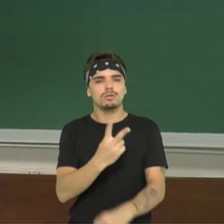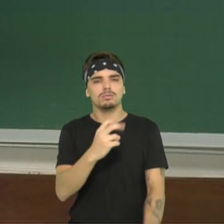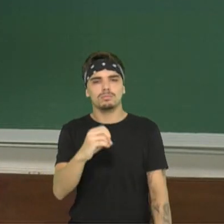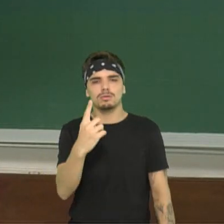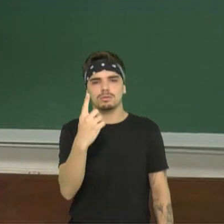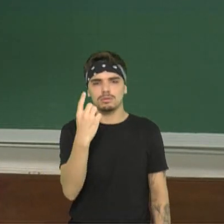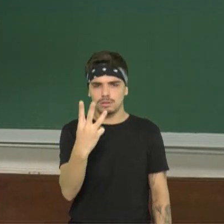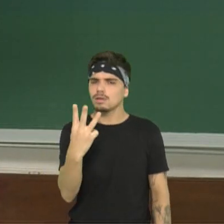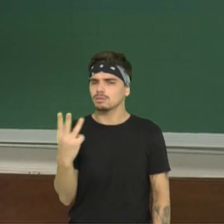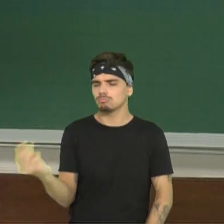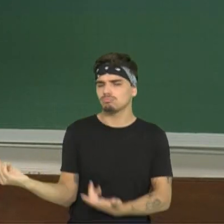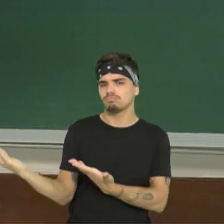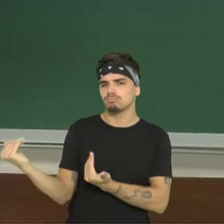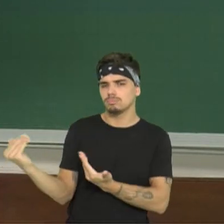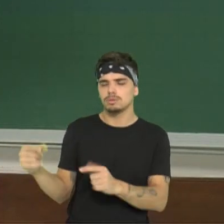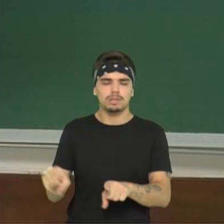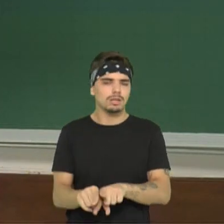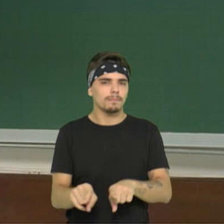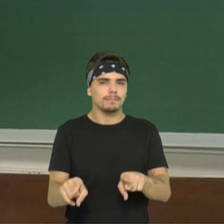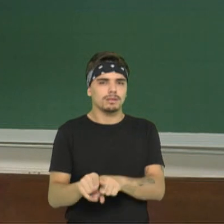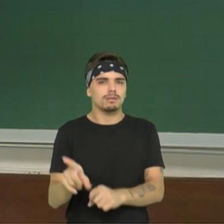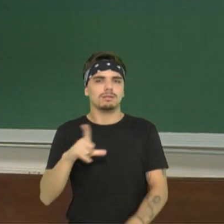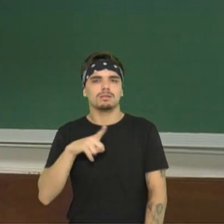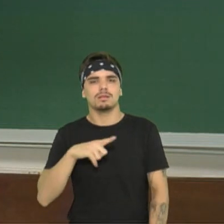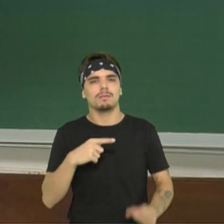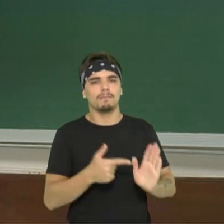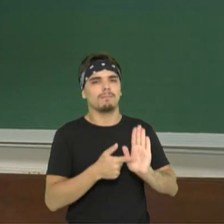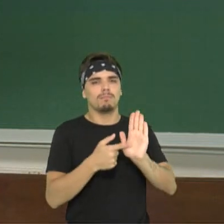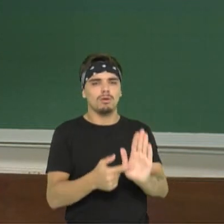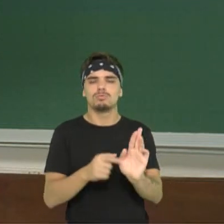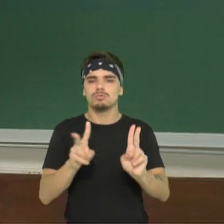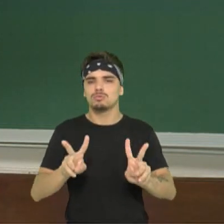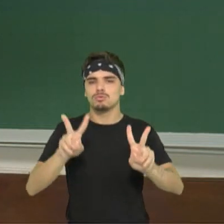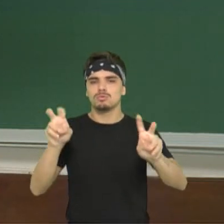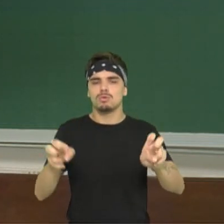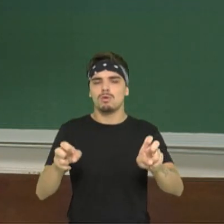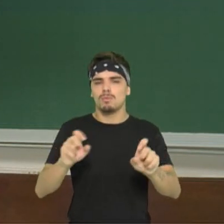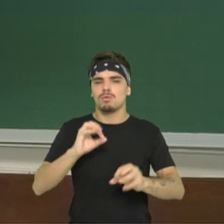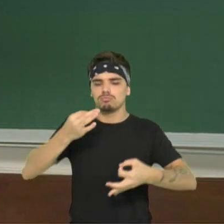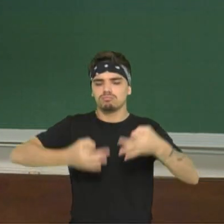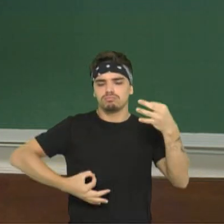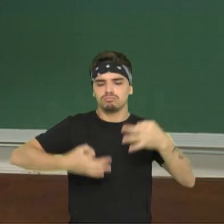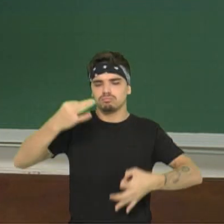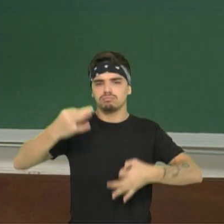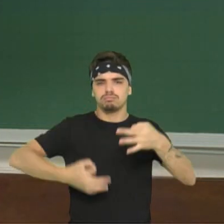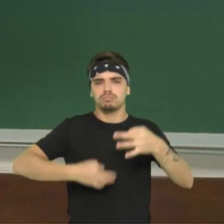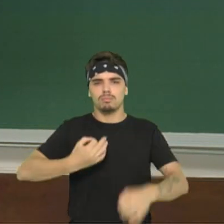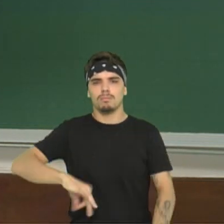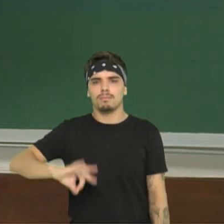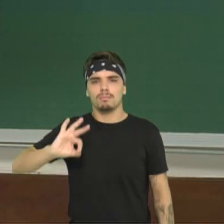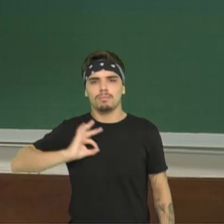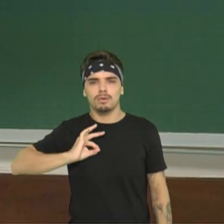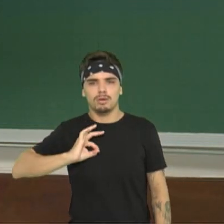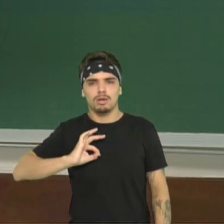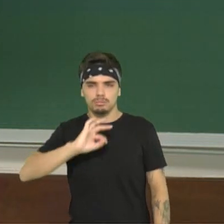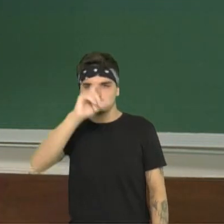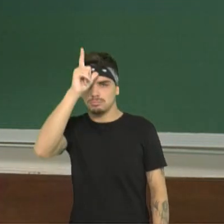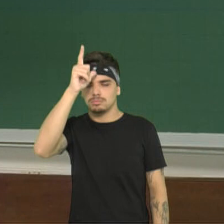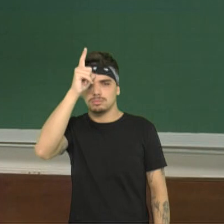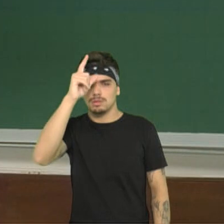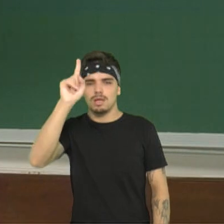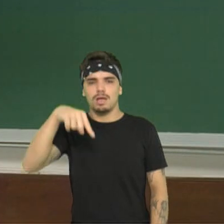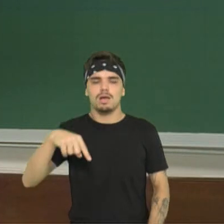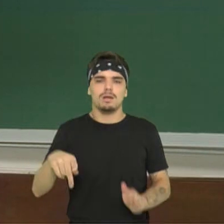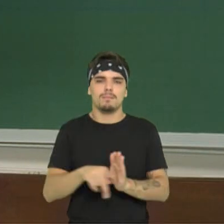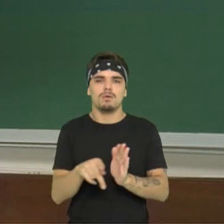bastante recente, e ela trata ali do julgamento de um oficial alemão, um oficial que era o